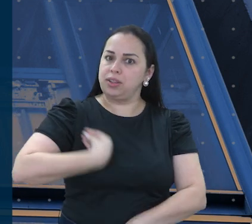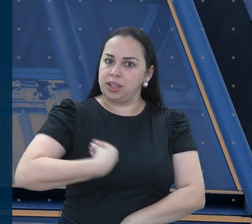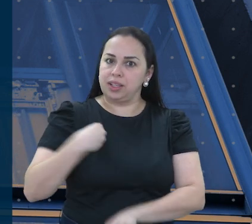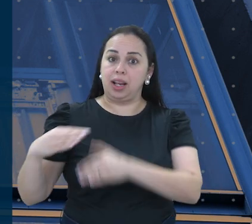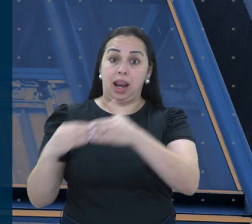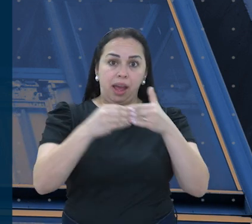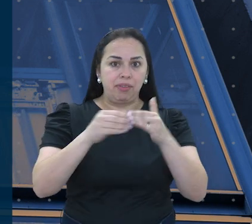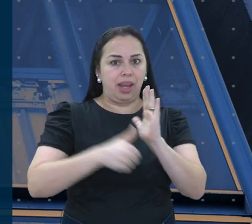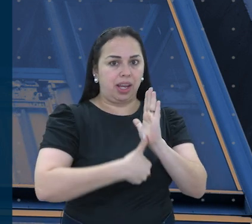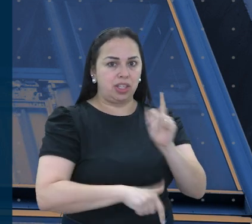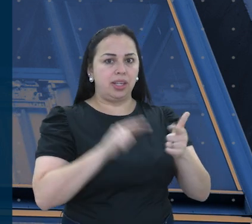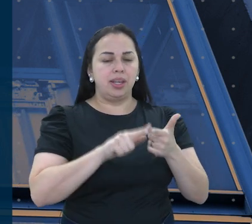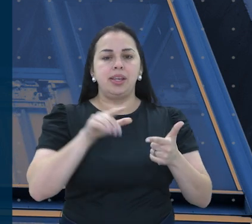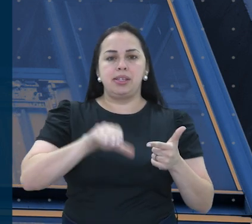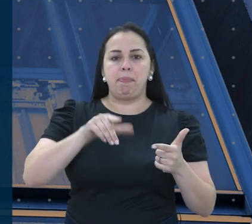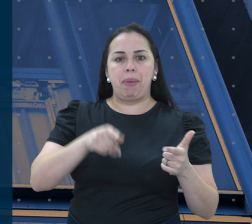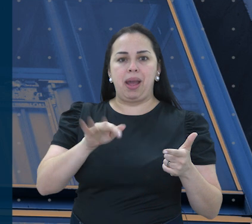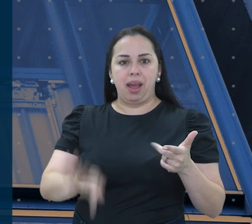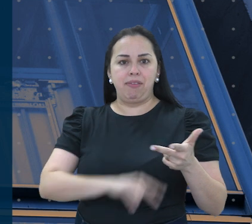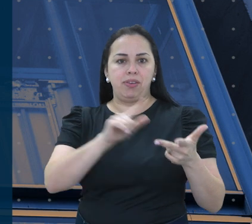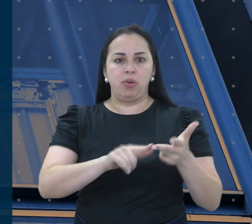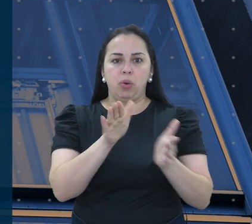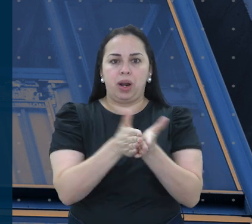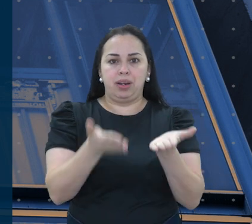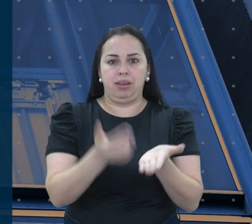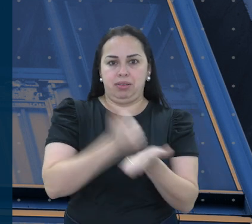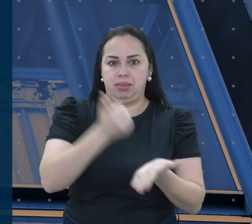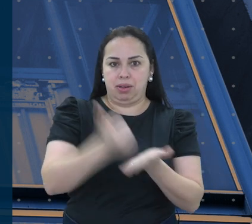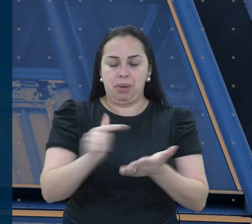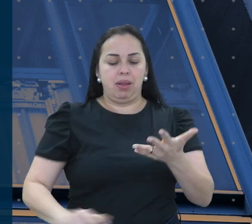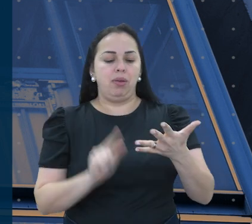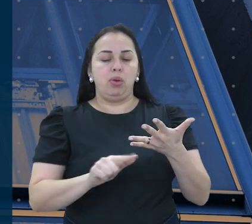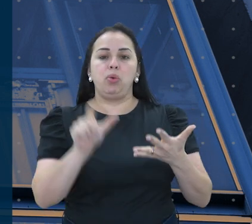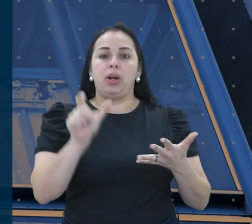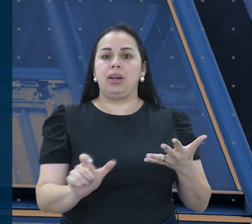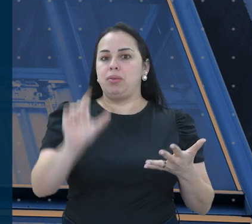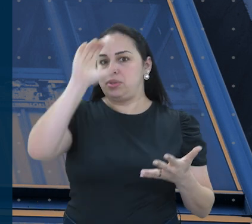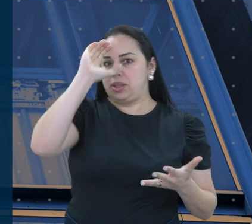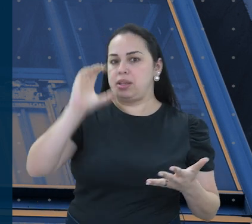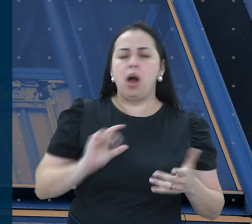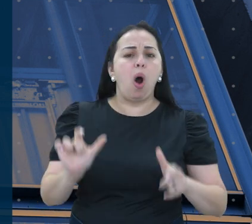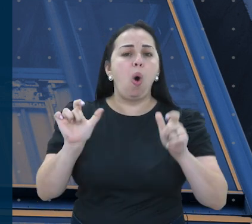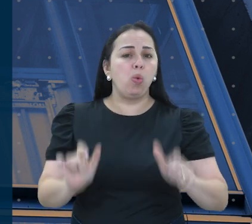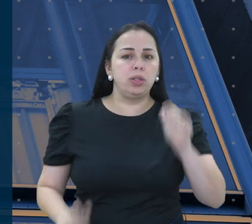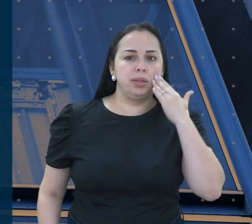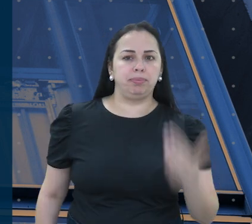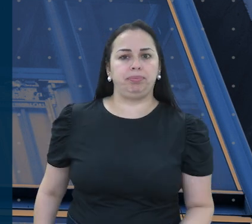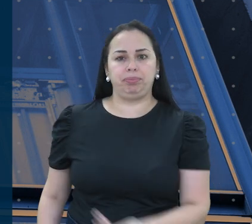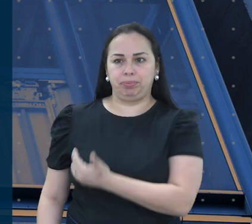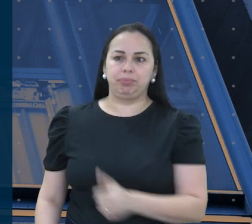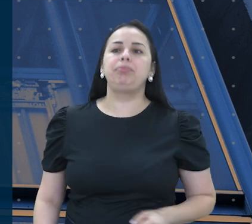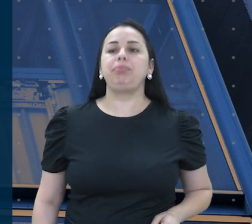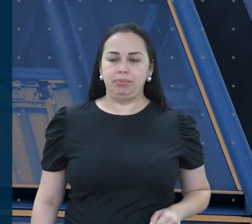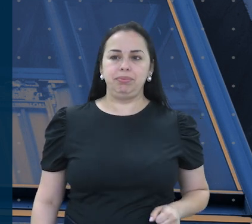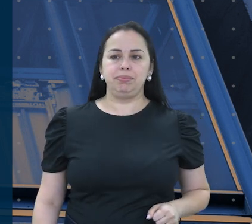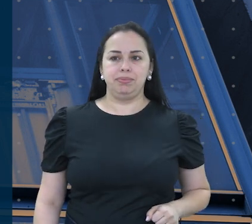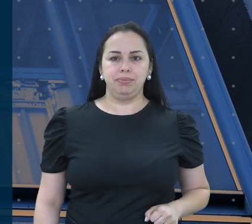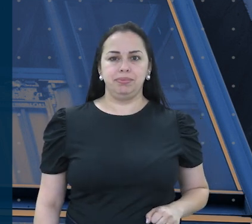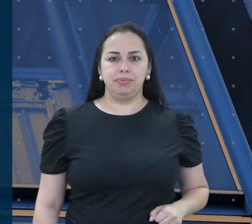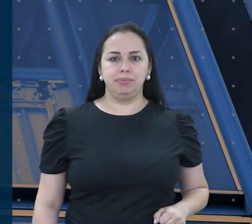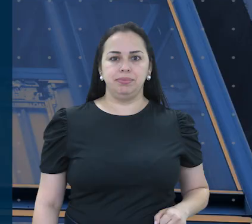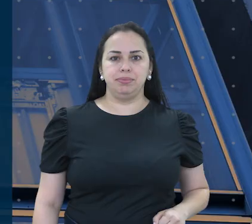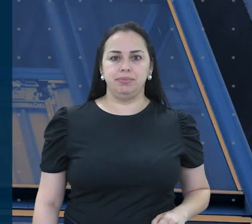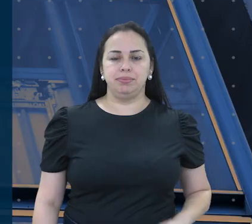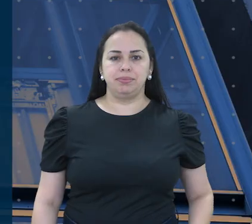levando RG, CPF, carteira de trabalho e o cartão cidadão. O PAT fica na Praça Afonso Pena, número 175, no